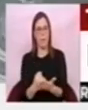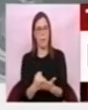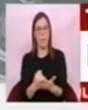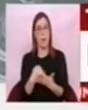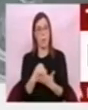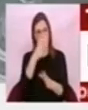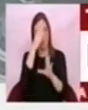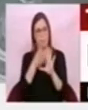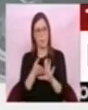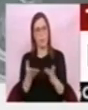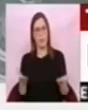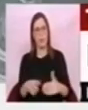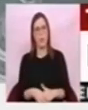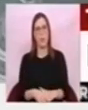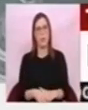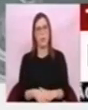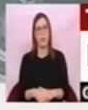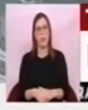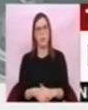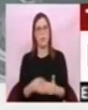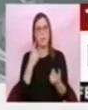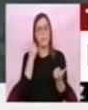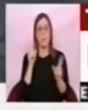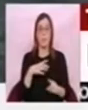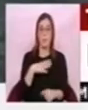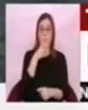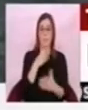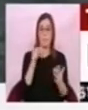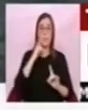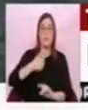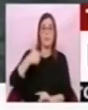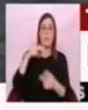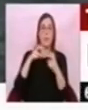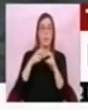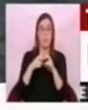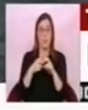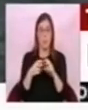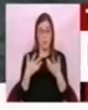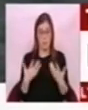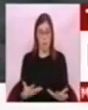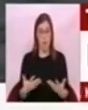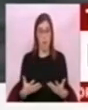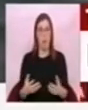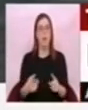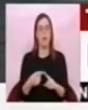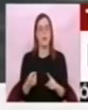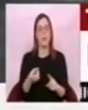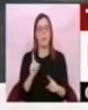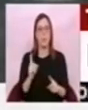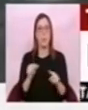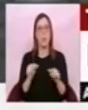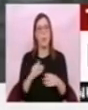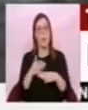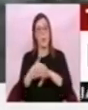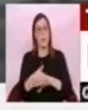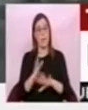deste apoio psicológico. Volto a dizer que o principal problema não está neste momento, não está nesta